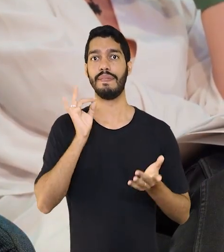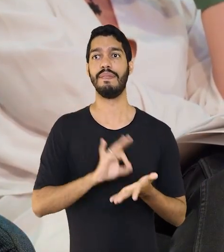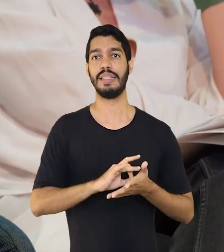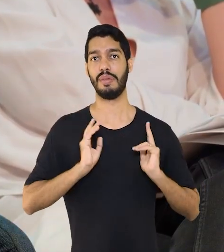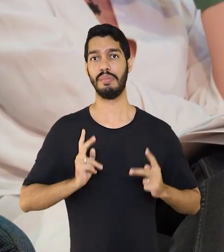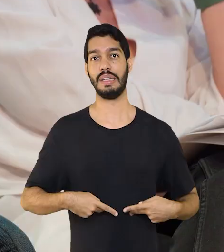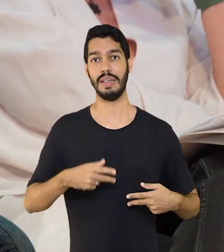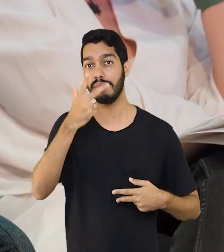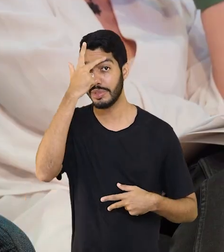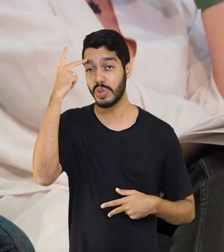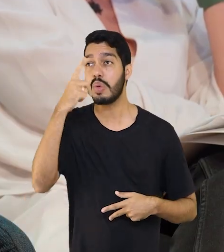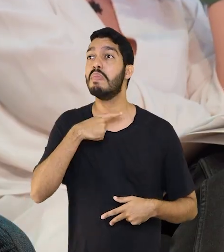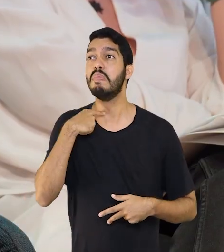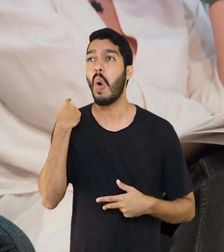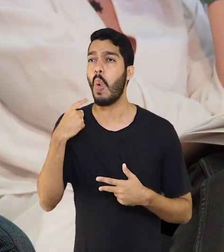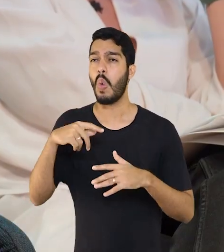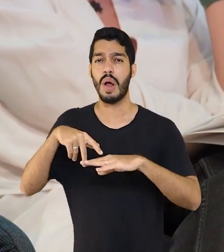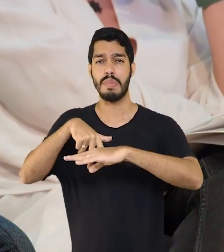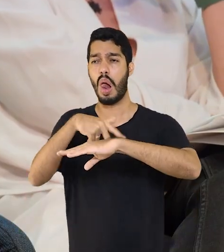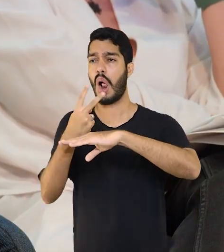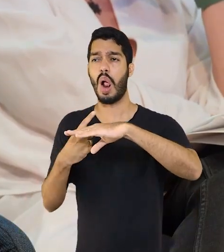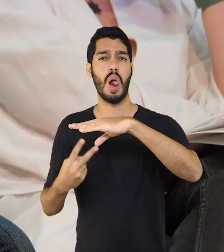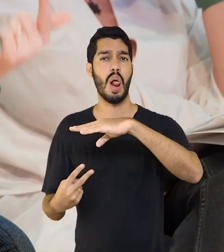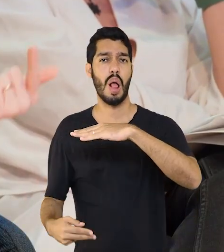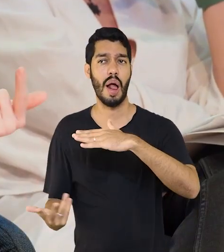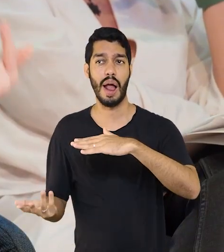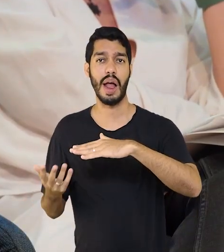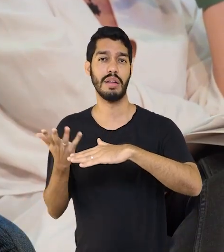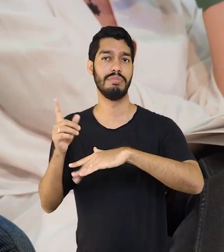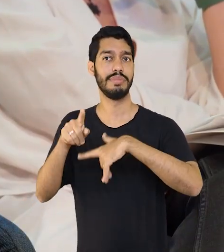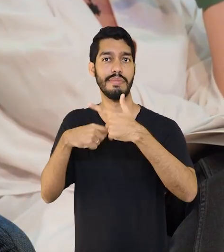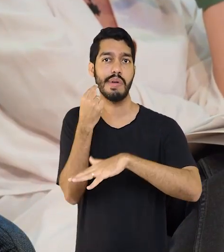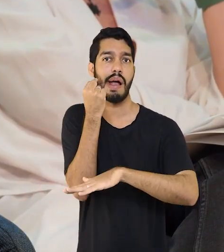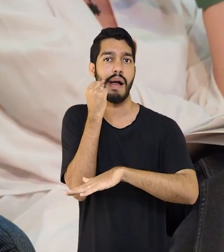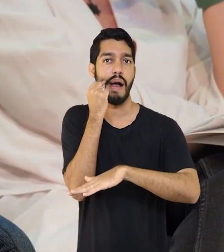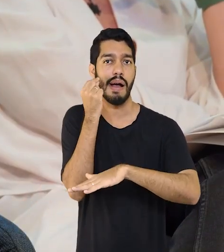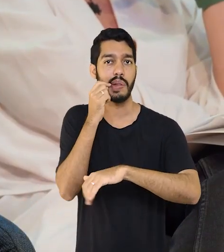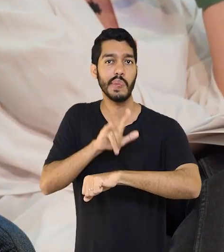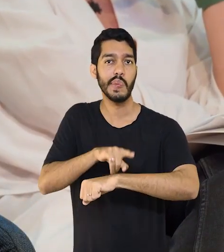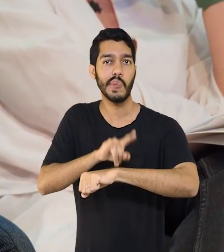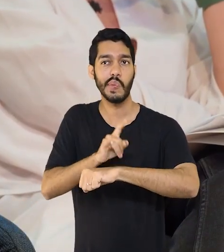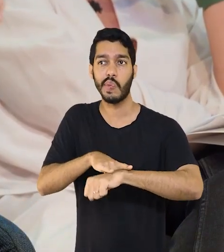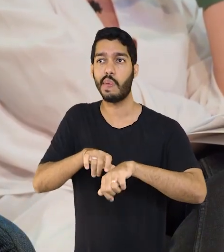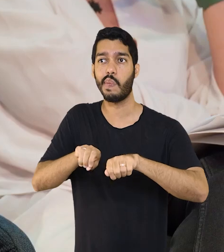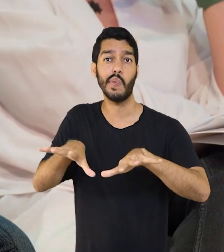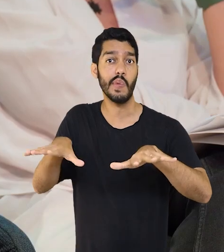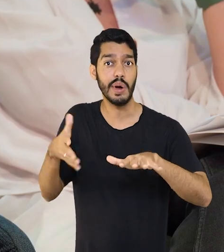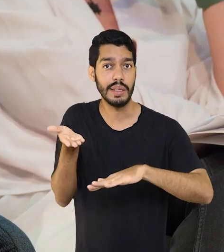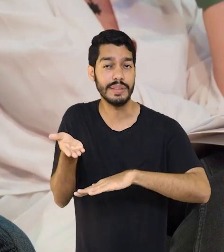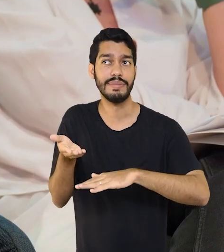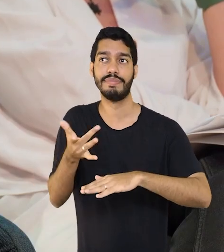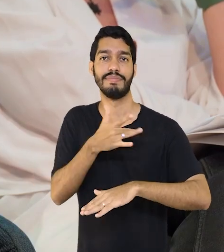saúde humana. A gente vê a pessoa lá morrendo na enchente, a gente vê as consequências que ficam depois, a leptospirose, as doenças